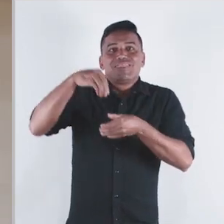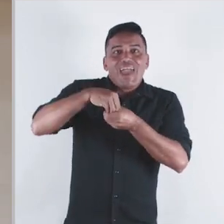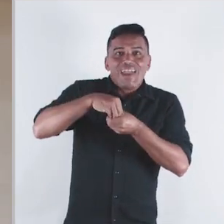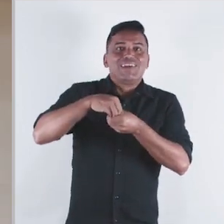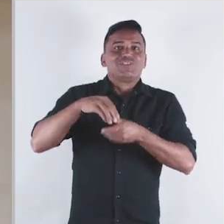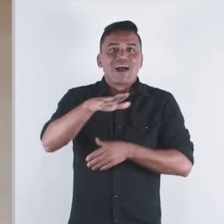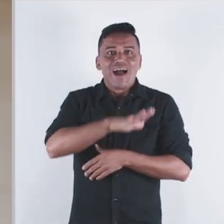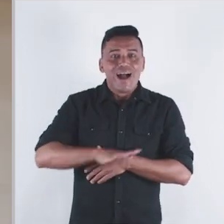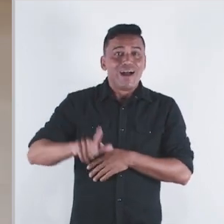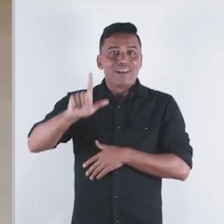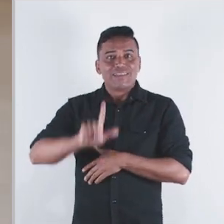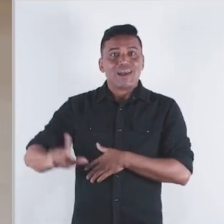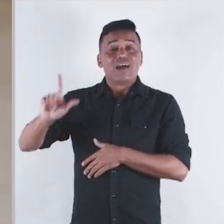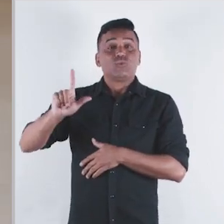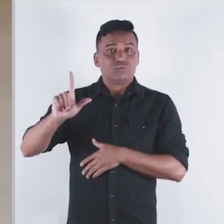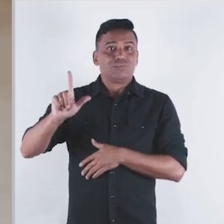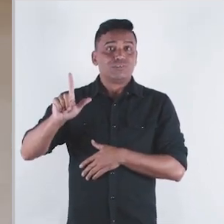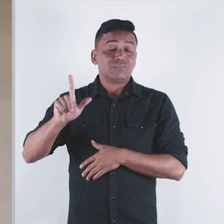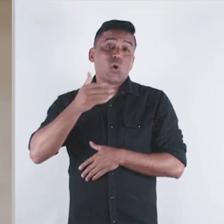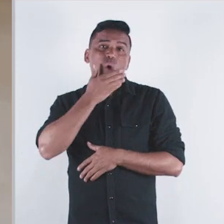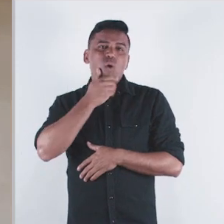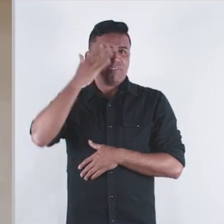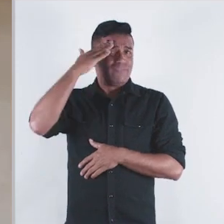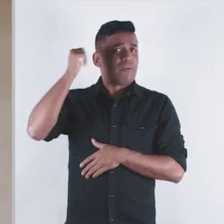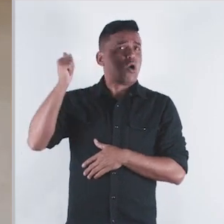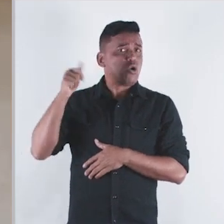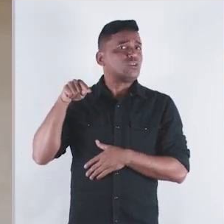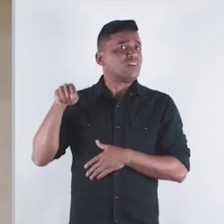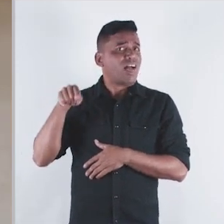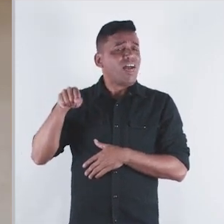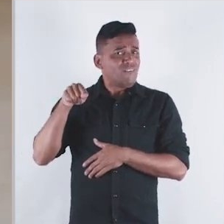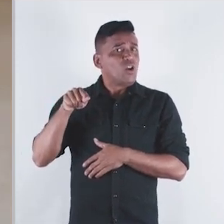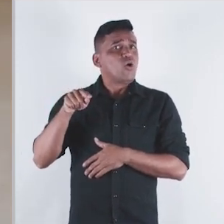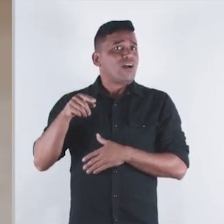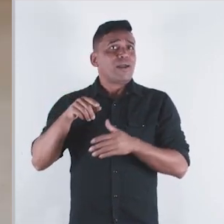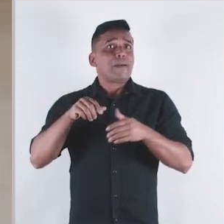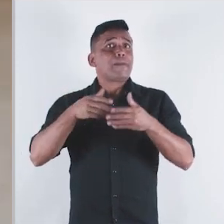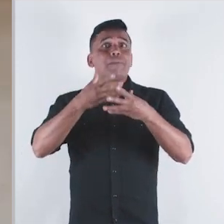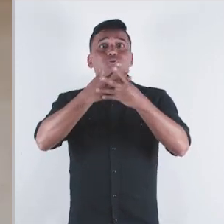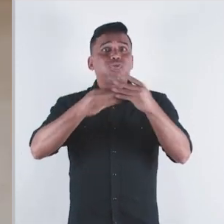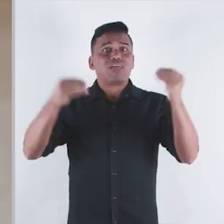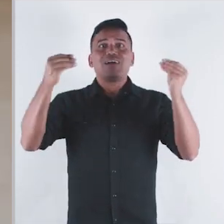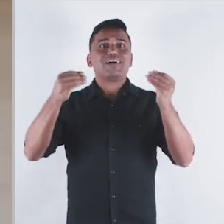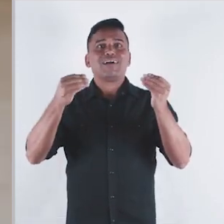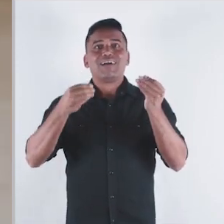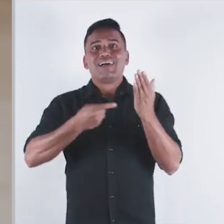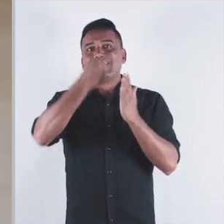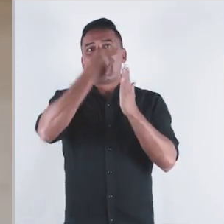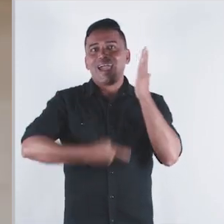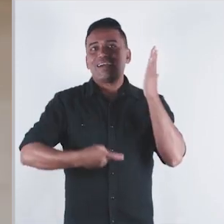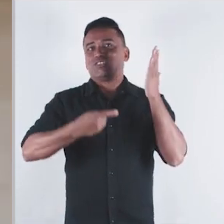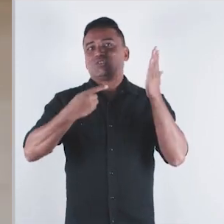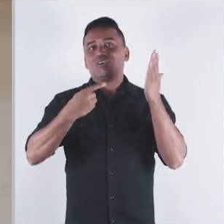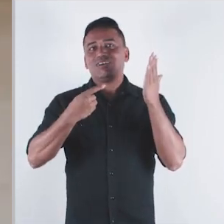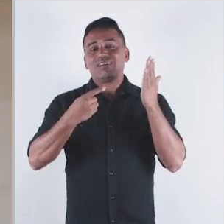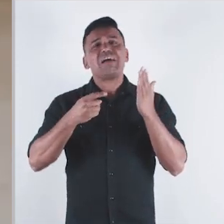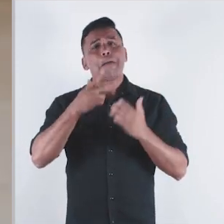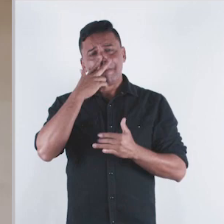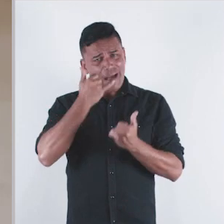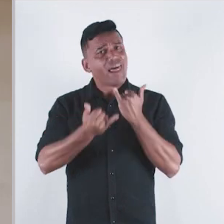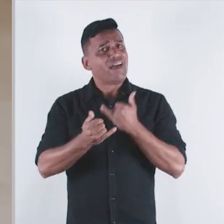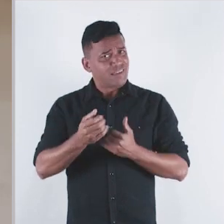O Chartier vai dizer que há uma desmaterialização da textualidade, né? E me parece que é bem isso que acontece.